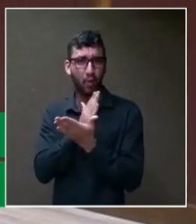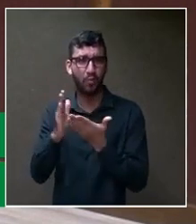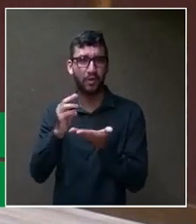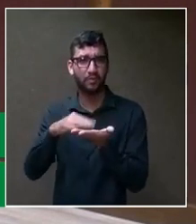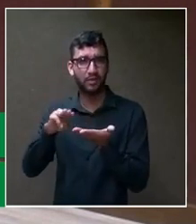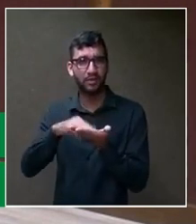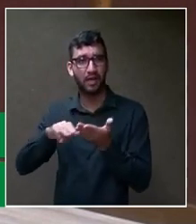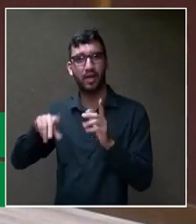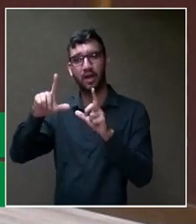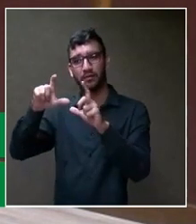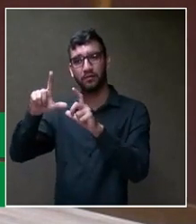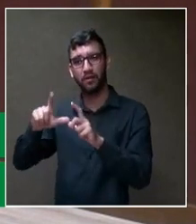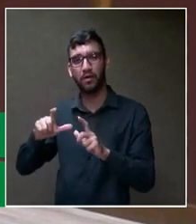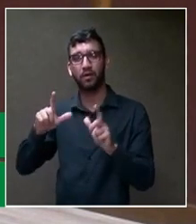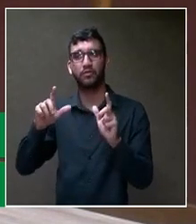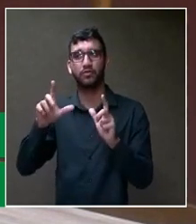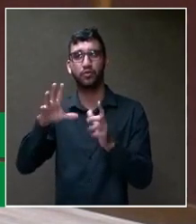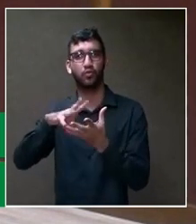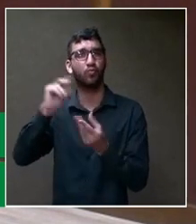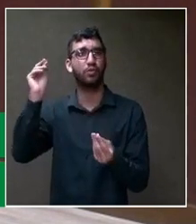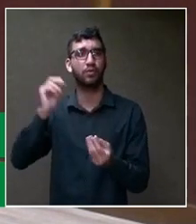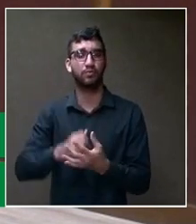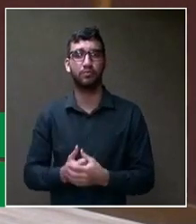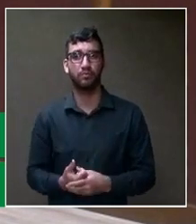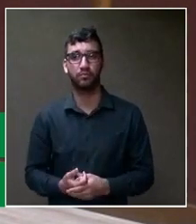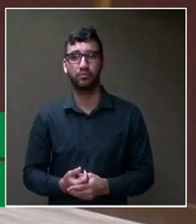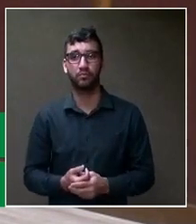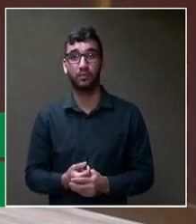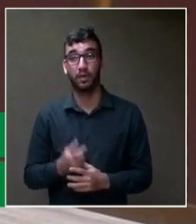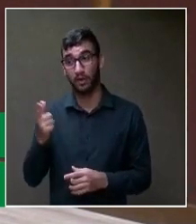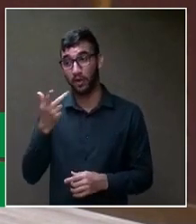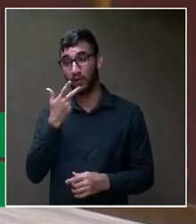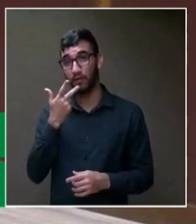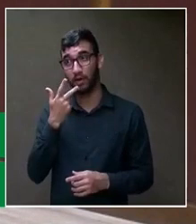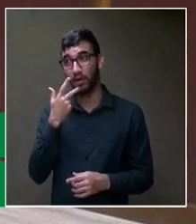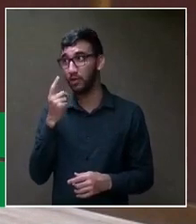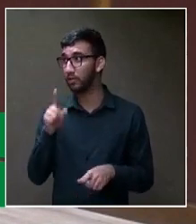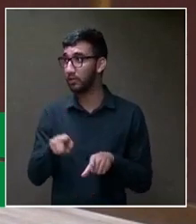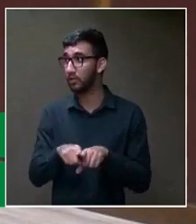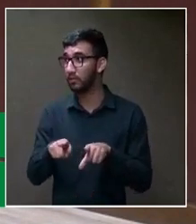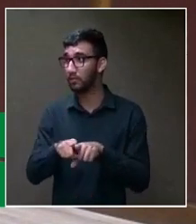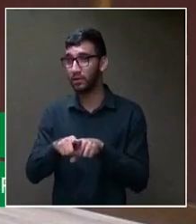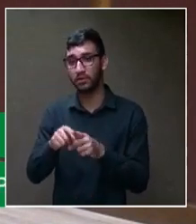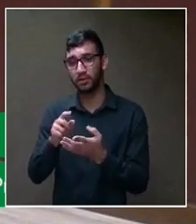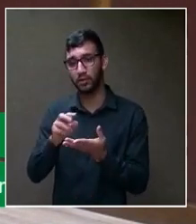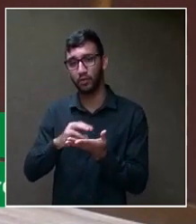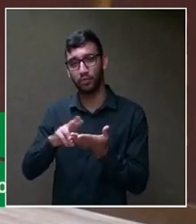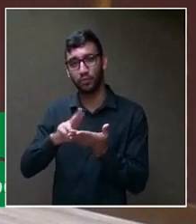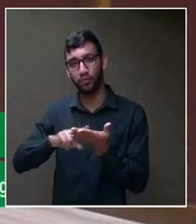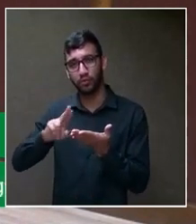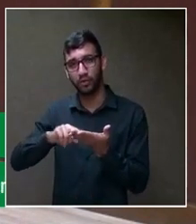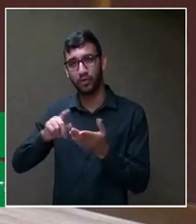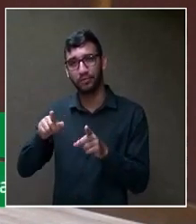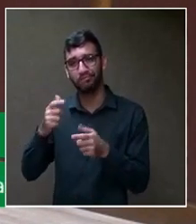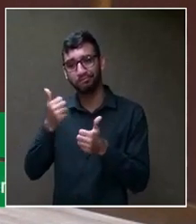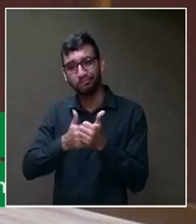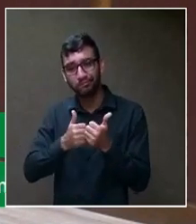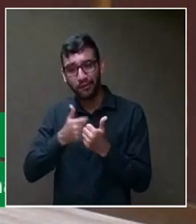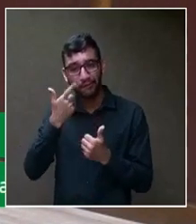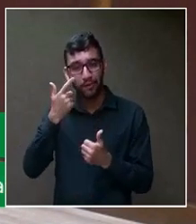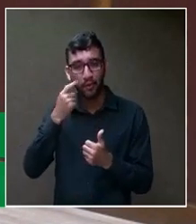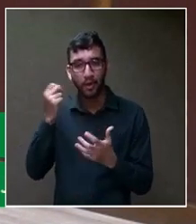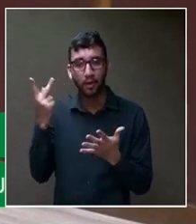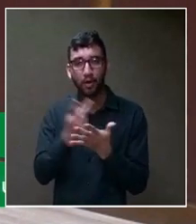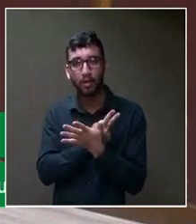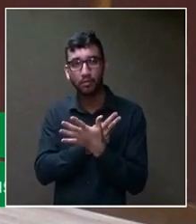mensagens, fotos. Entendi. E ela, enquanto eu conversava com ela, ela mexia no celular dela, tentando descobrir o que tinha